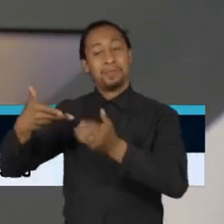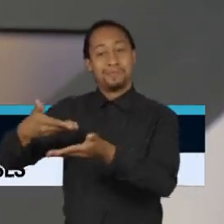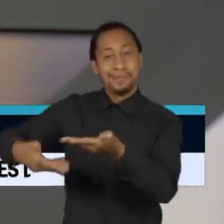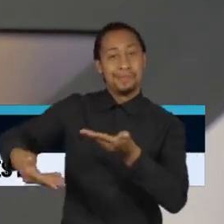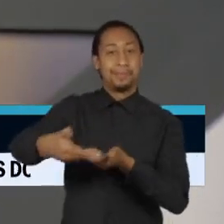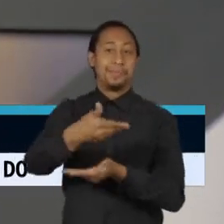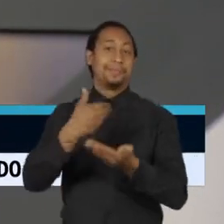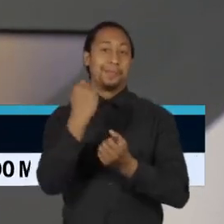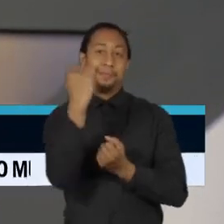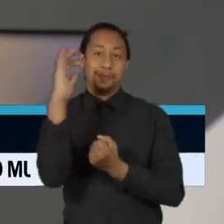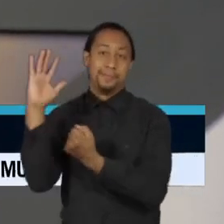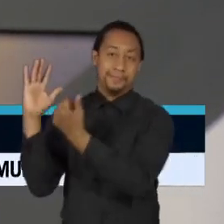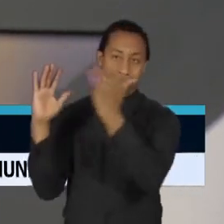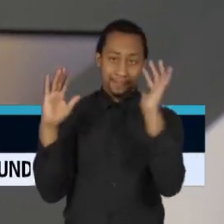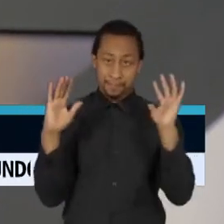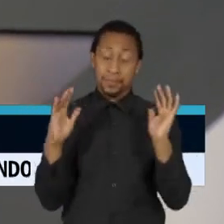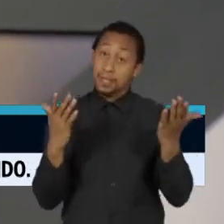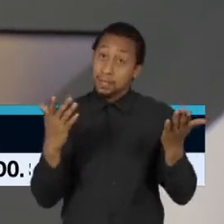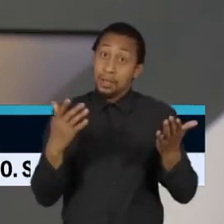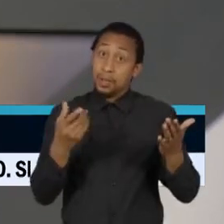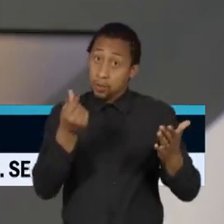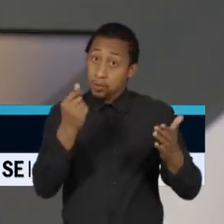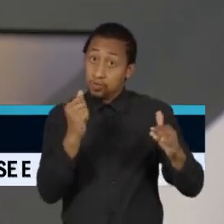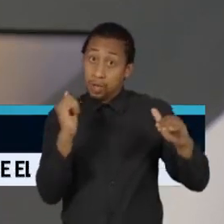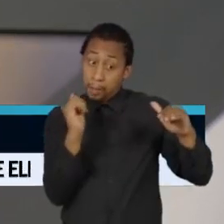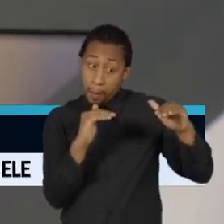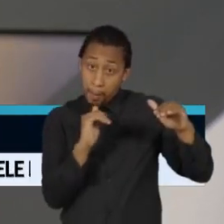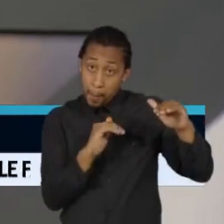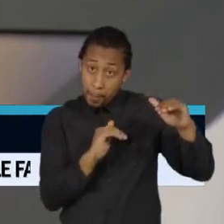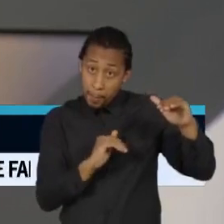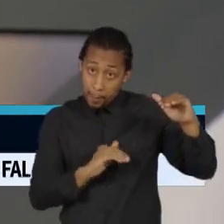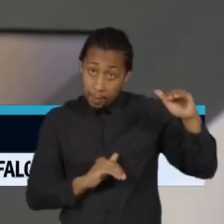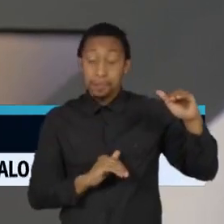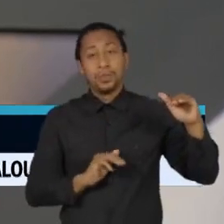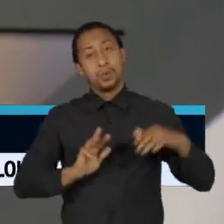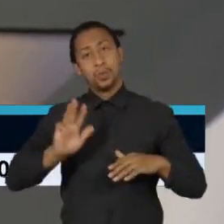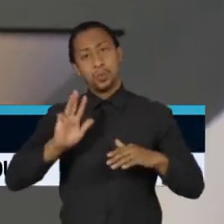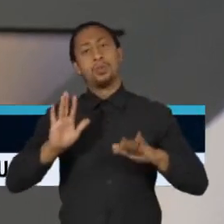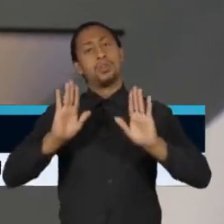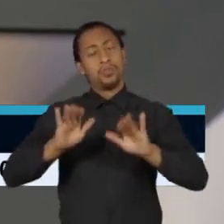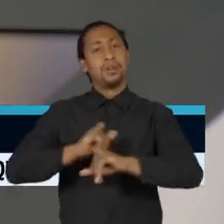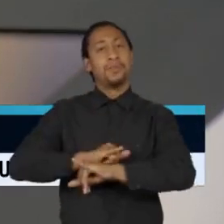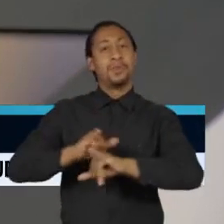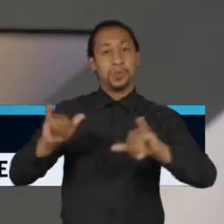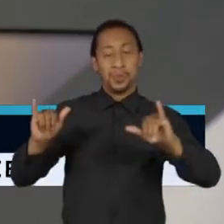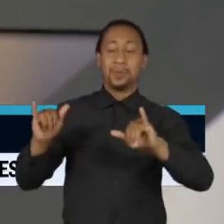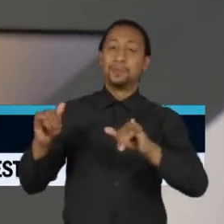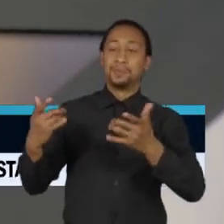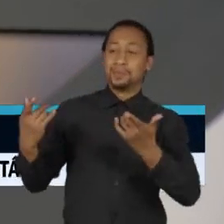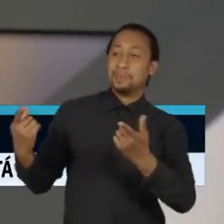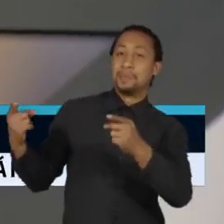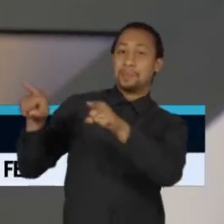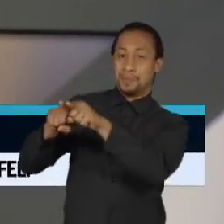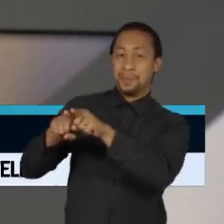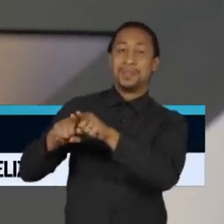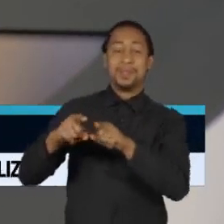próprio fundo, o governo norueguês já disse que vai recolocar os recursos no fundo já a partir do ano que vem, no fundo da Amazônia. Sim.